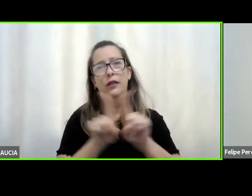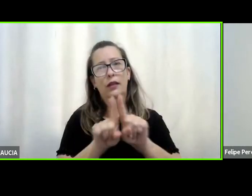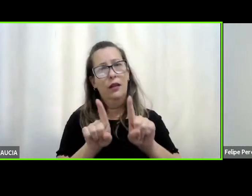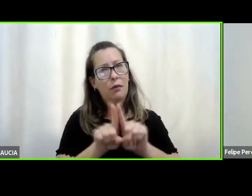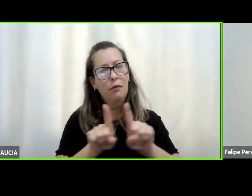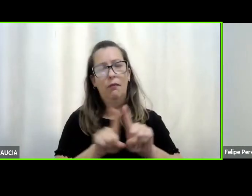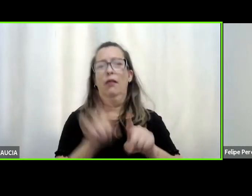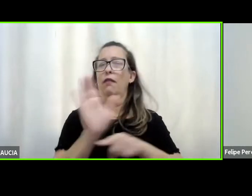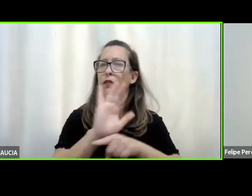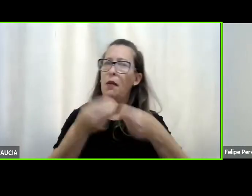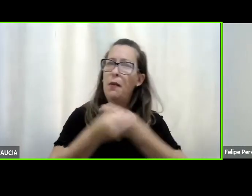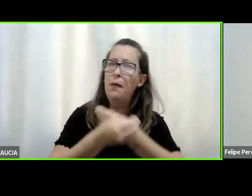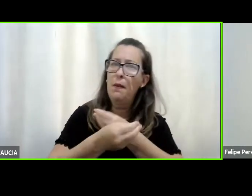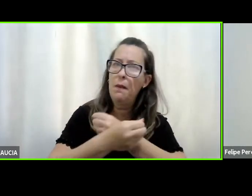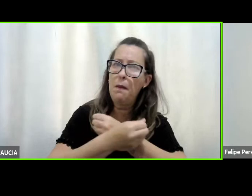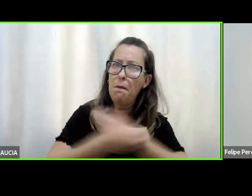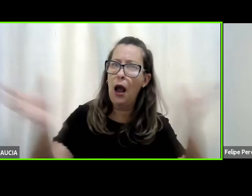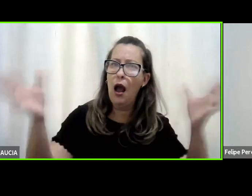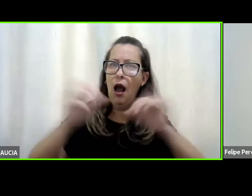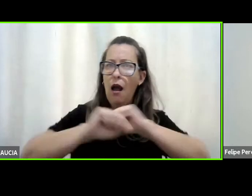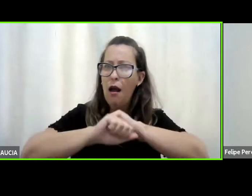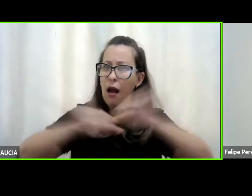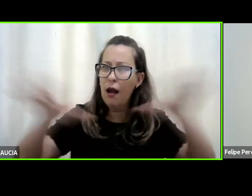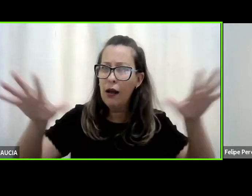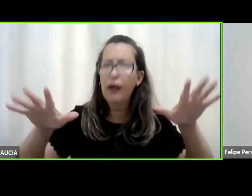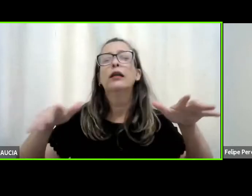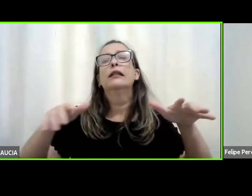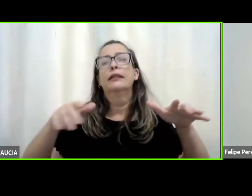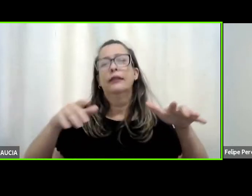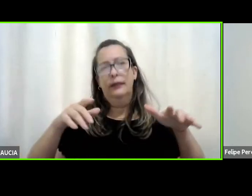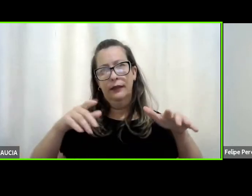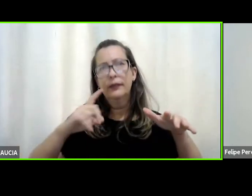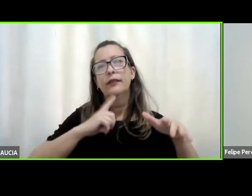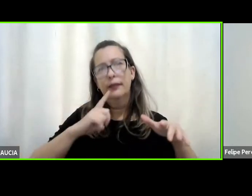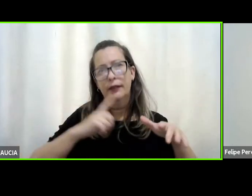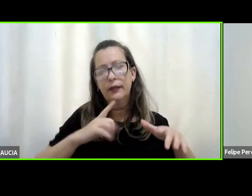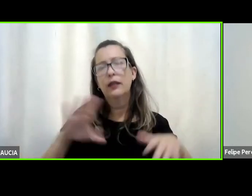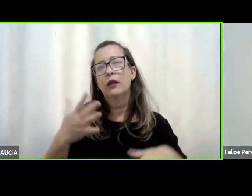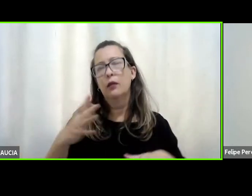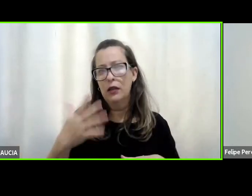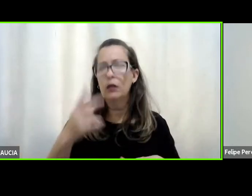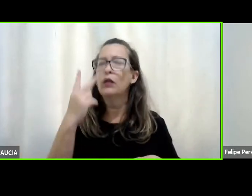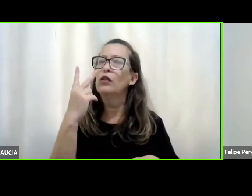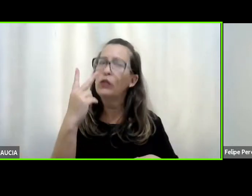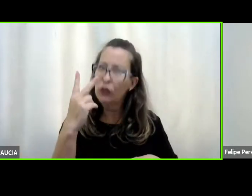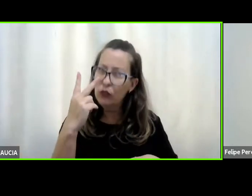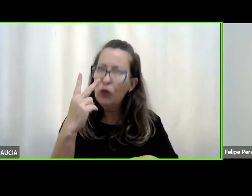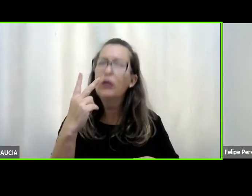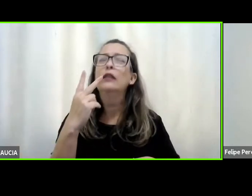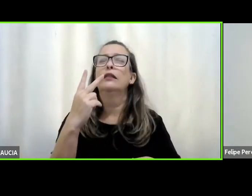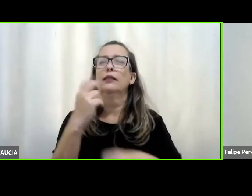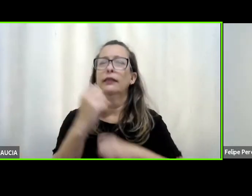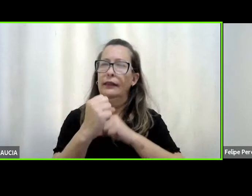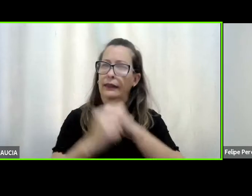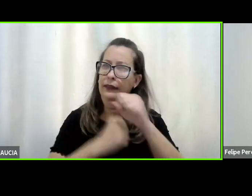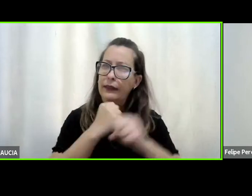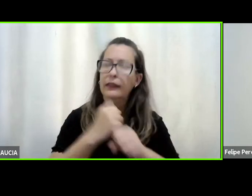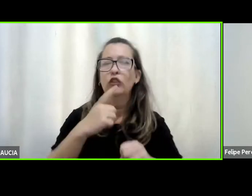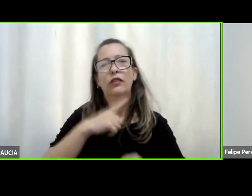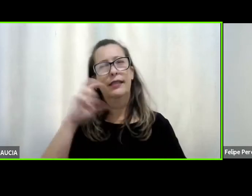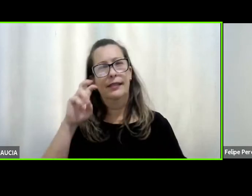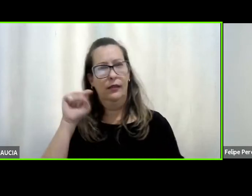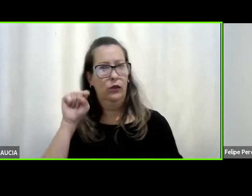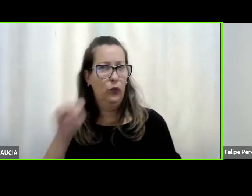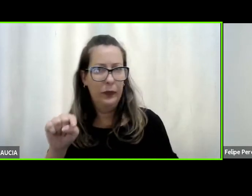por festivais, permitia no máximo que em 2 anos você tivesse ali 5 mil, né, quando o filme fosse